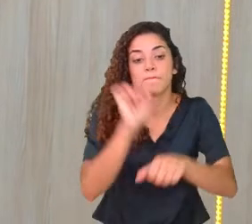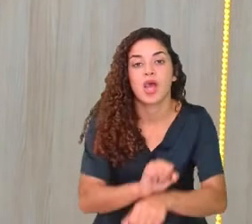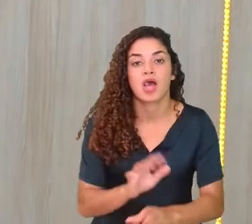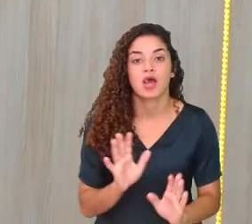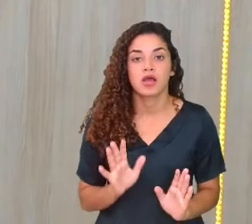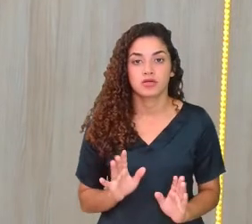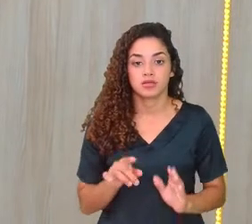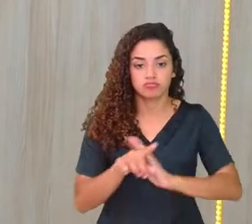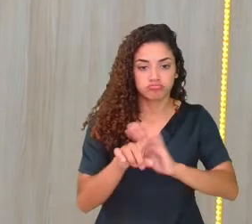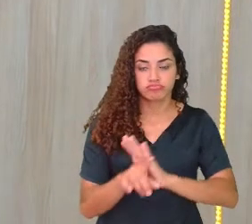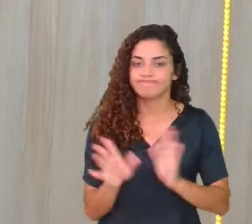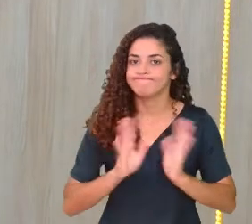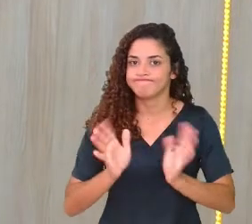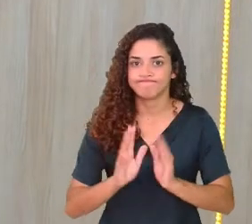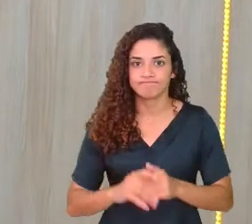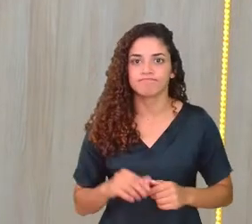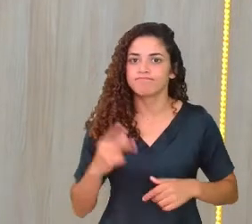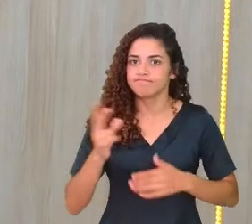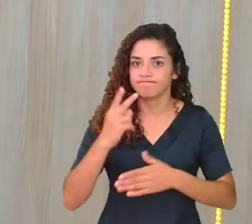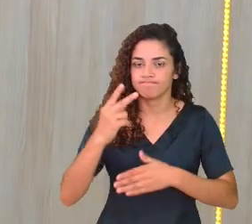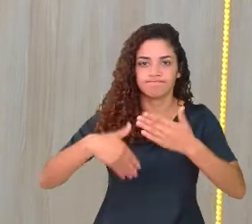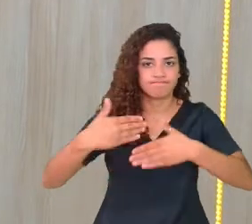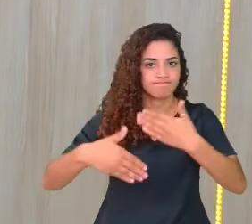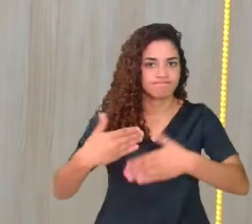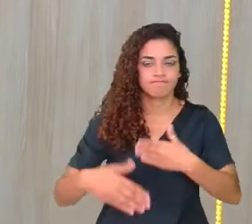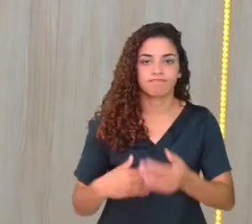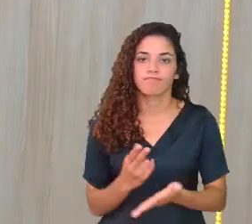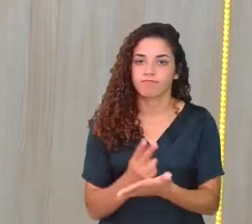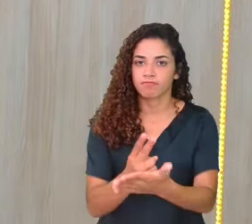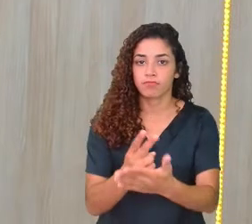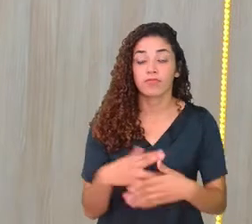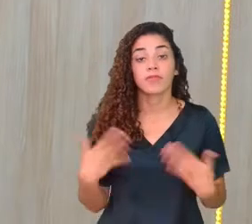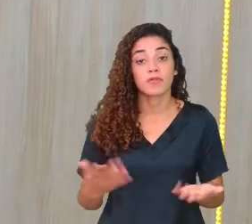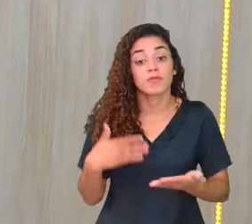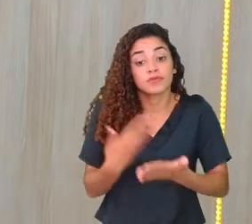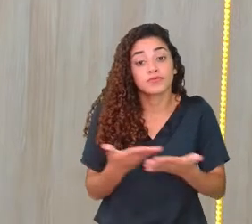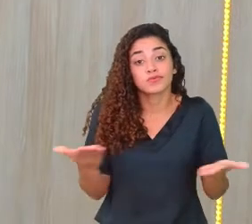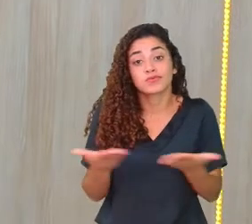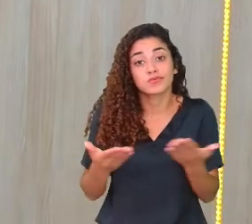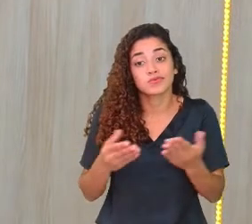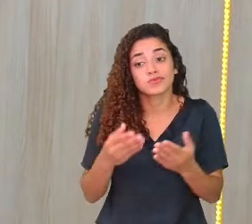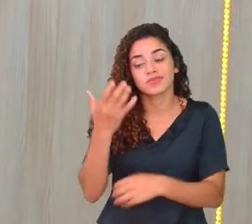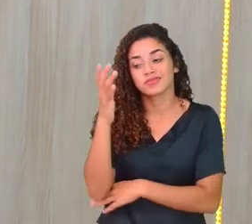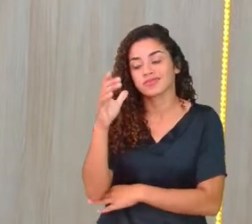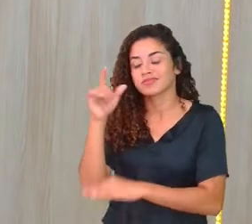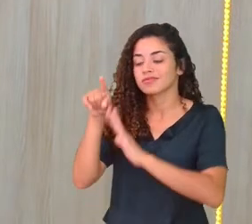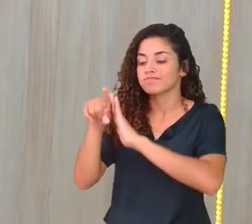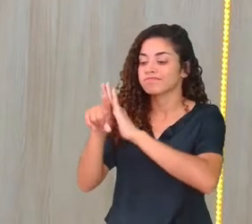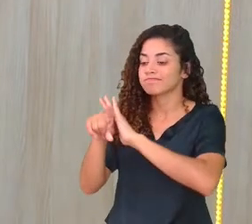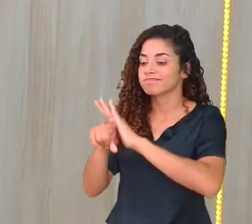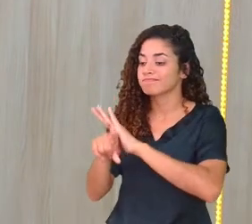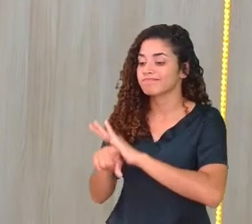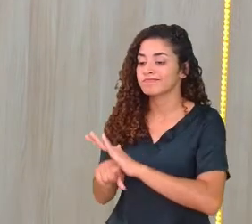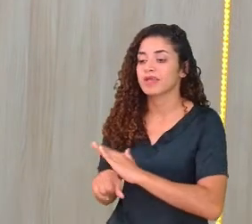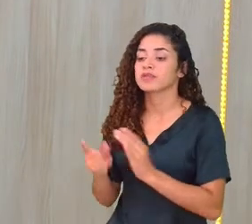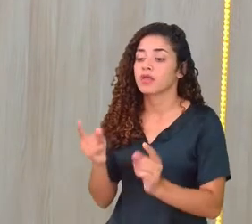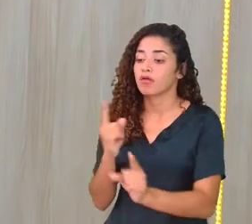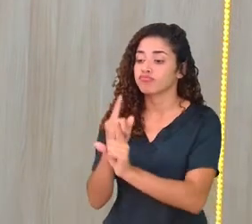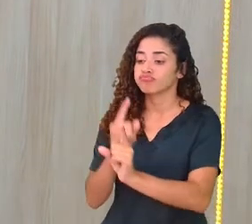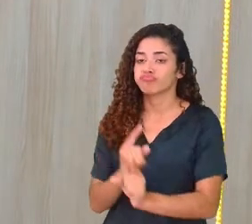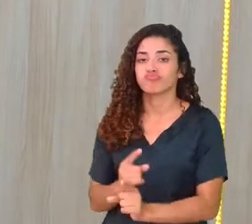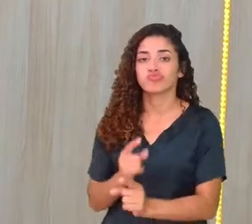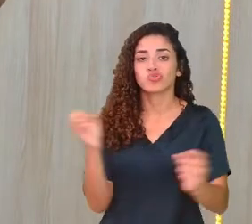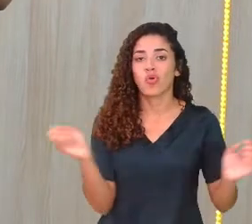de pesquisar. E hoje, gente, muitos cientistas, eles continuam ainda pesquisando e